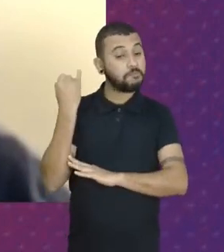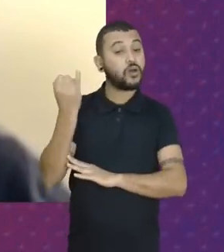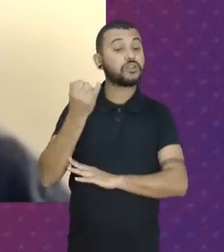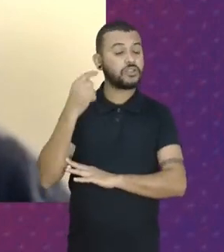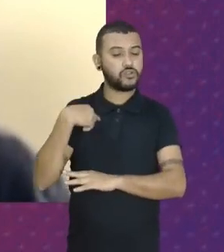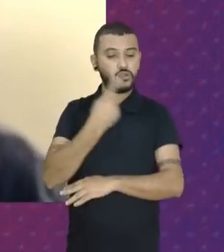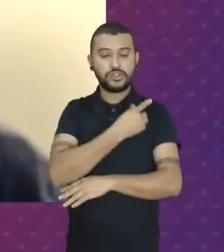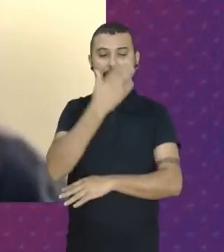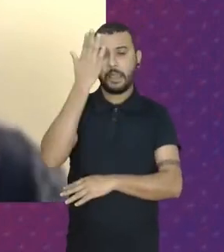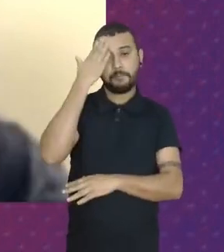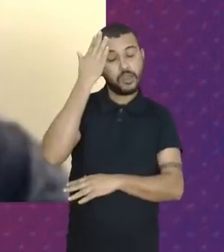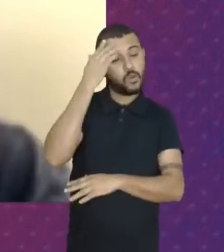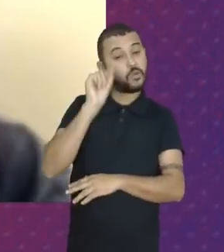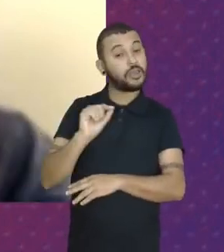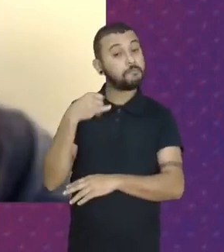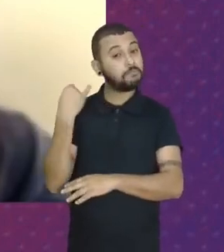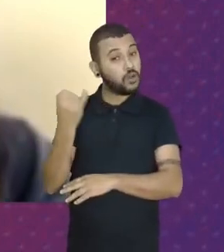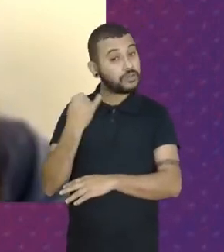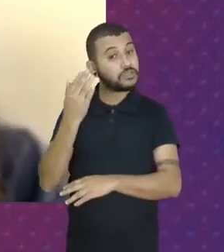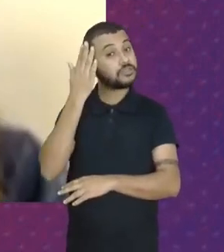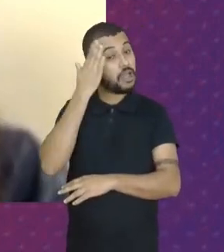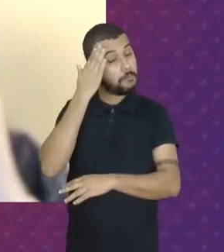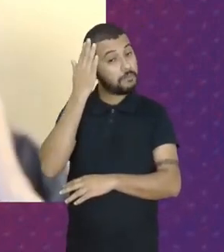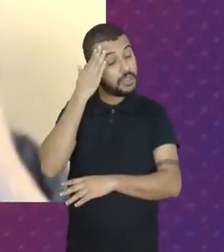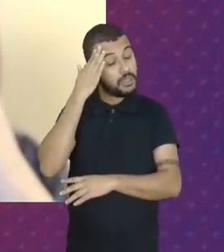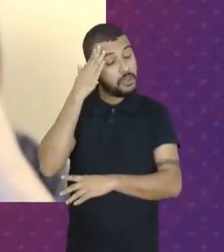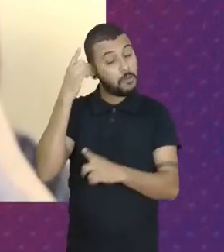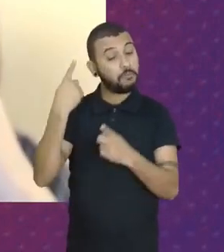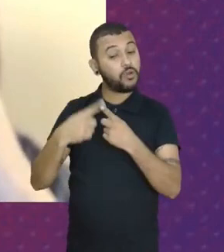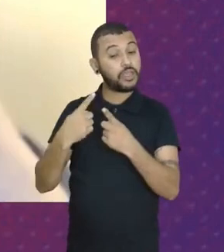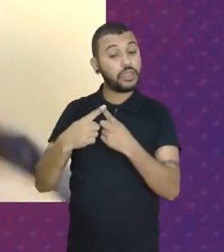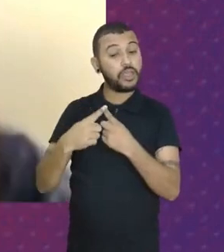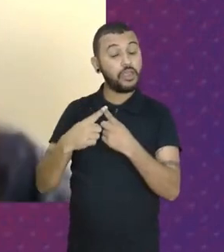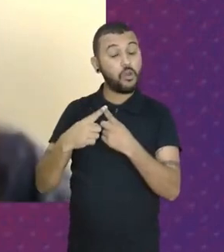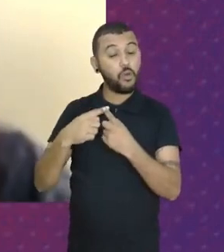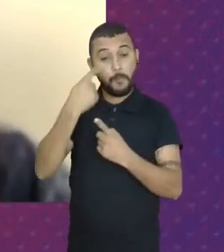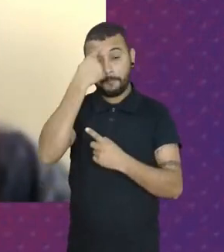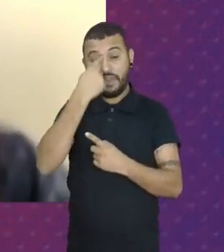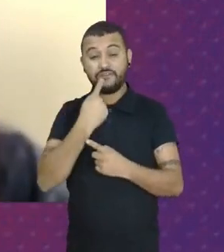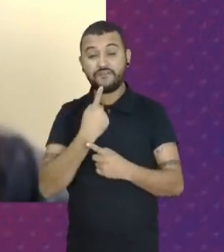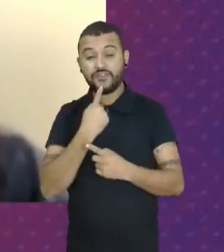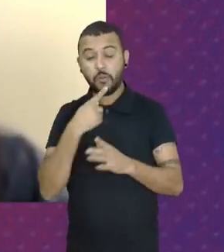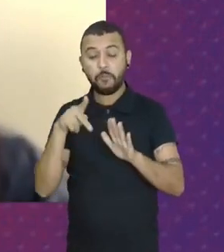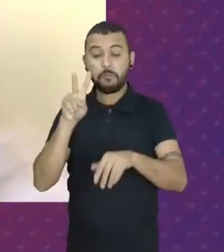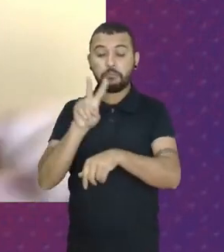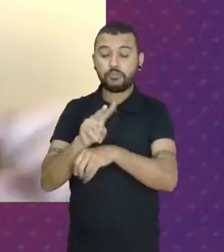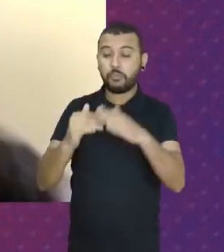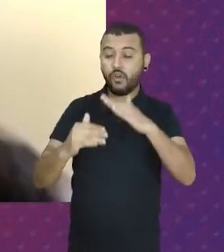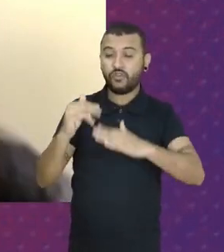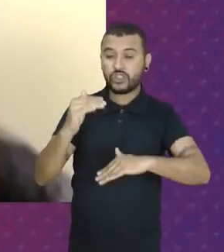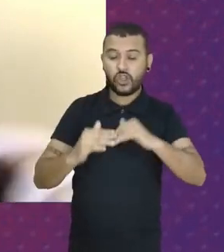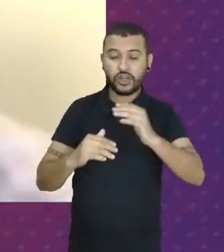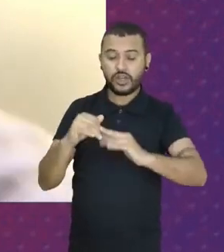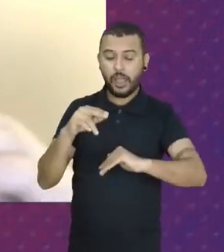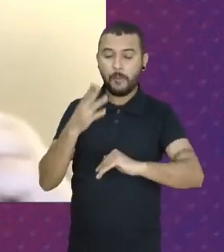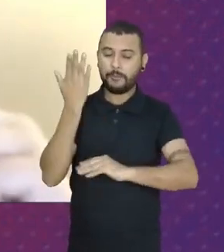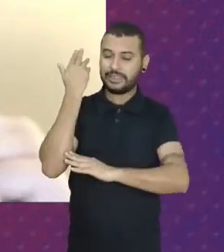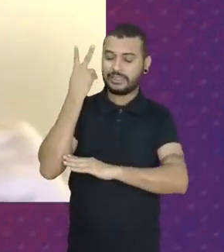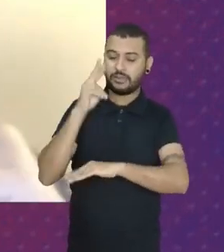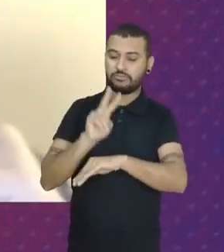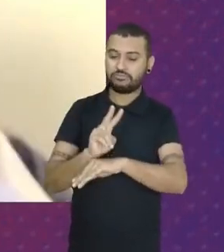gente ter em mente, porque a gente teve uma mudança, inclusive, no perfil das trabalhadoras de creche, né? Antes,